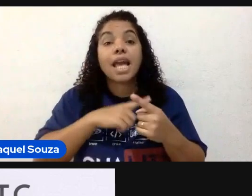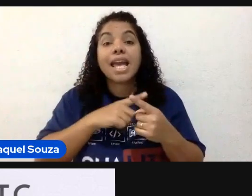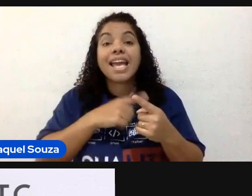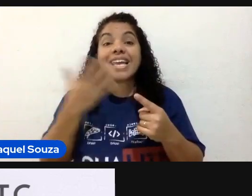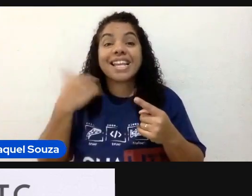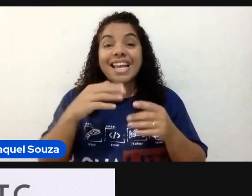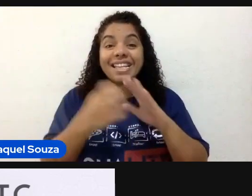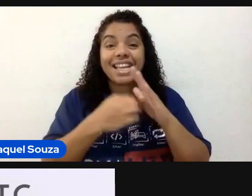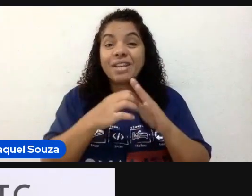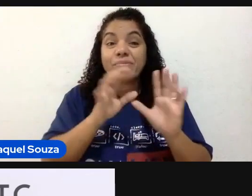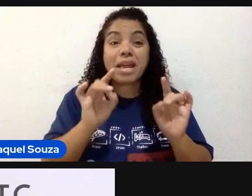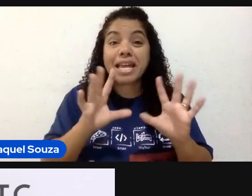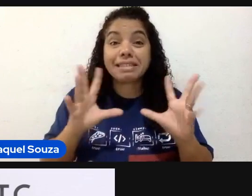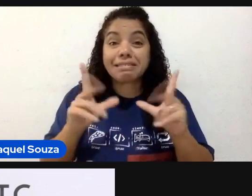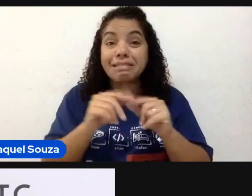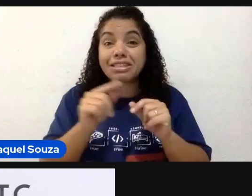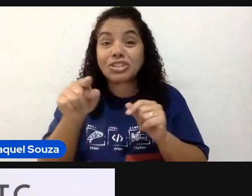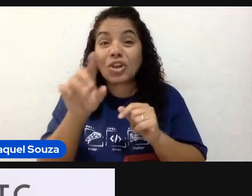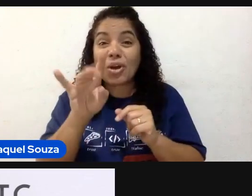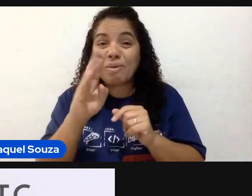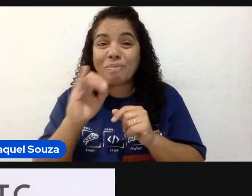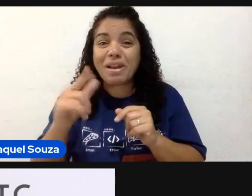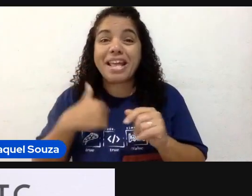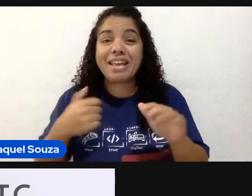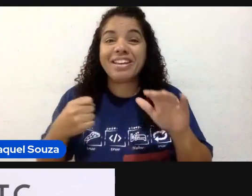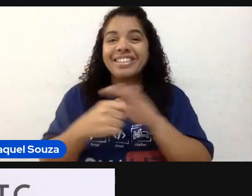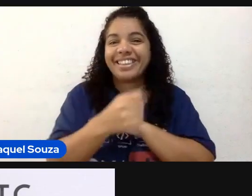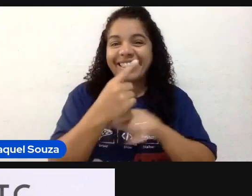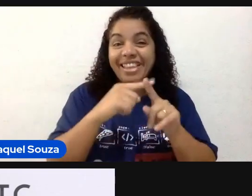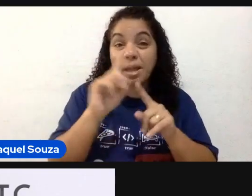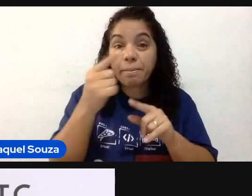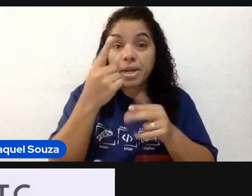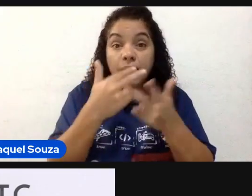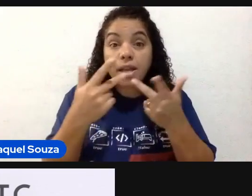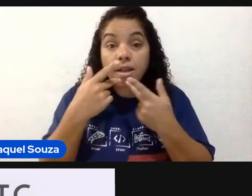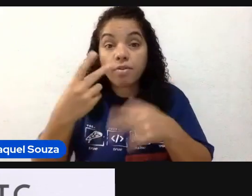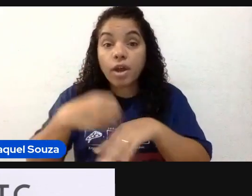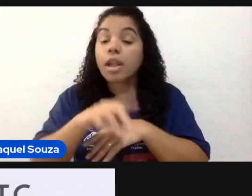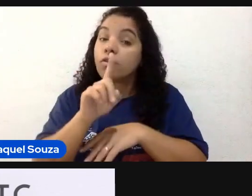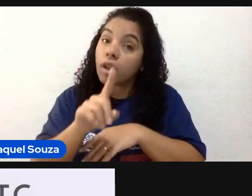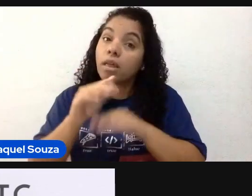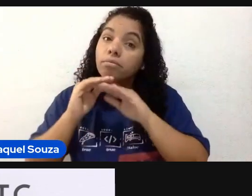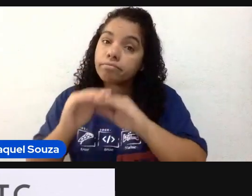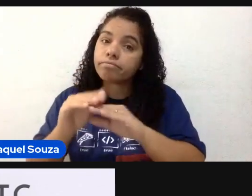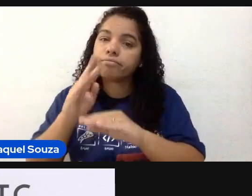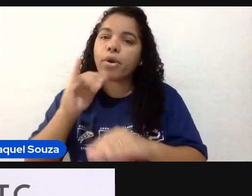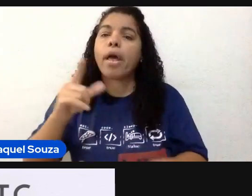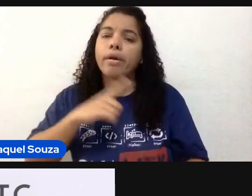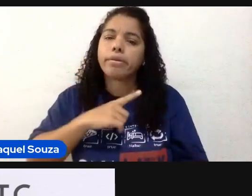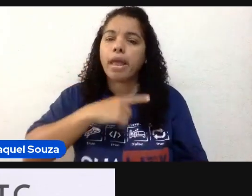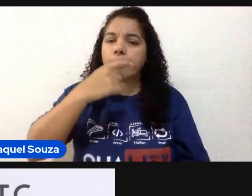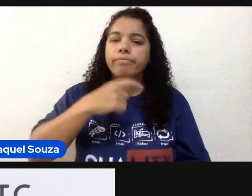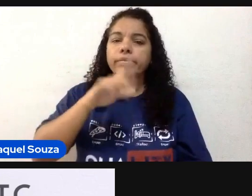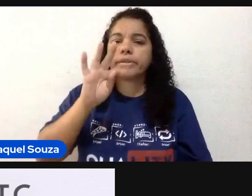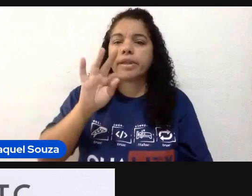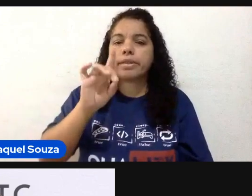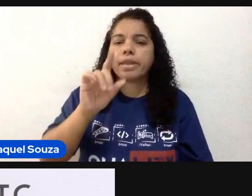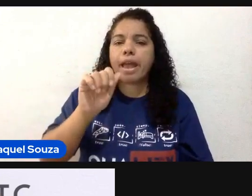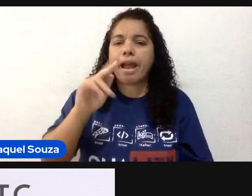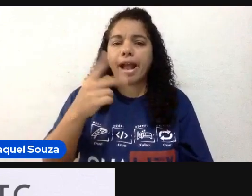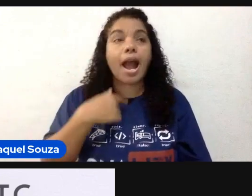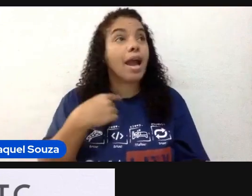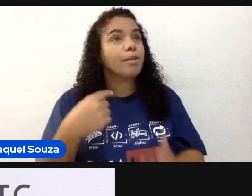mato, só tinha o Borel, e aí eu entrei. E a primeira coisa que eu falei foi: Borel, eu tenho TDAH. E ele perguntou o que